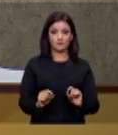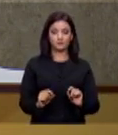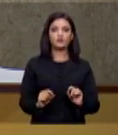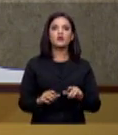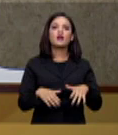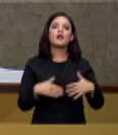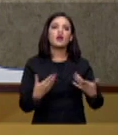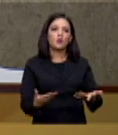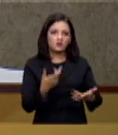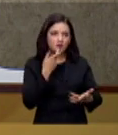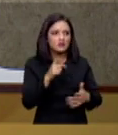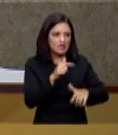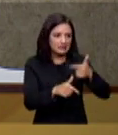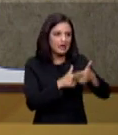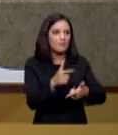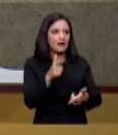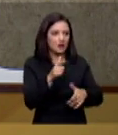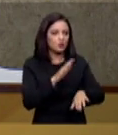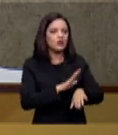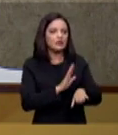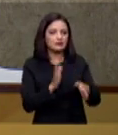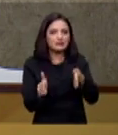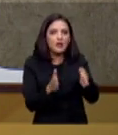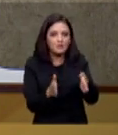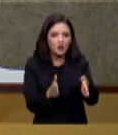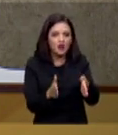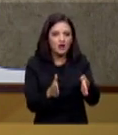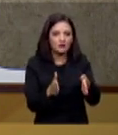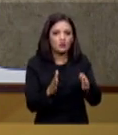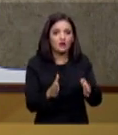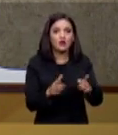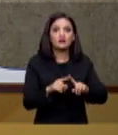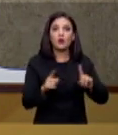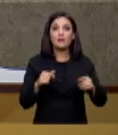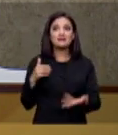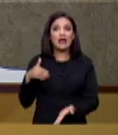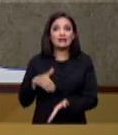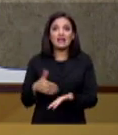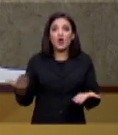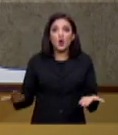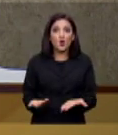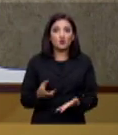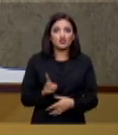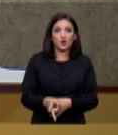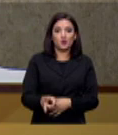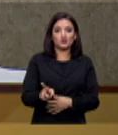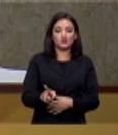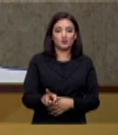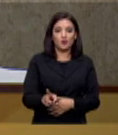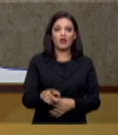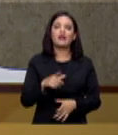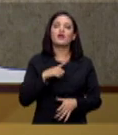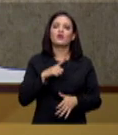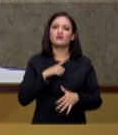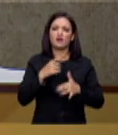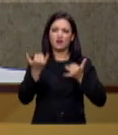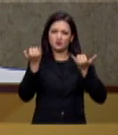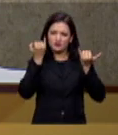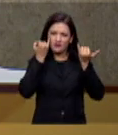trabalho temporário, elas produzem efeitos até hoje. E eu tenho aqui alguns dados